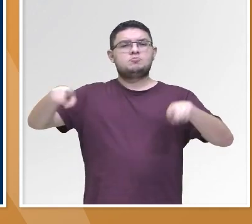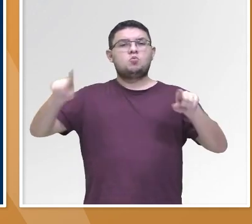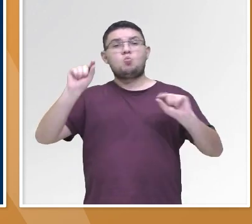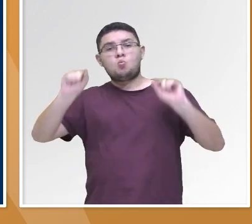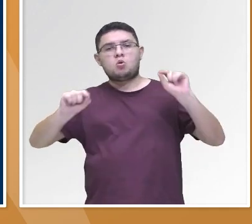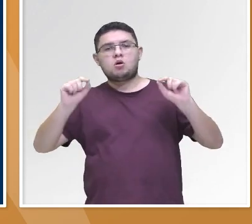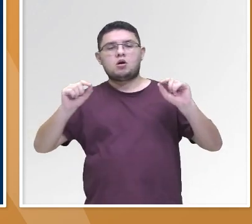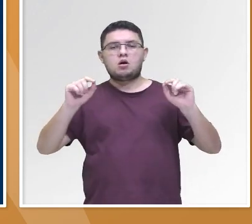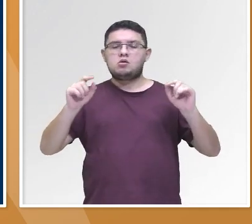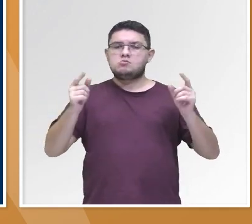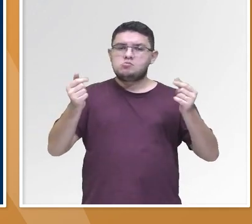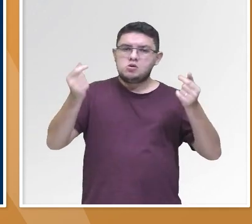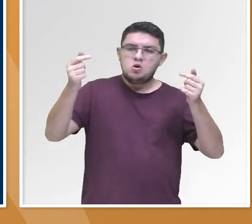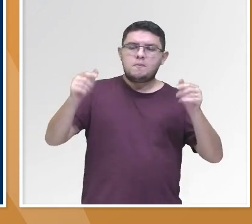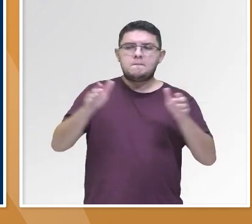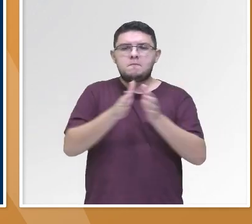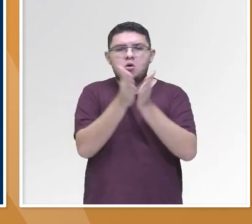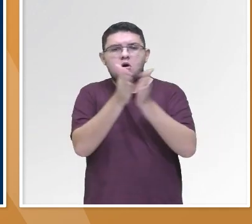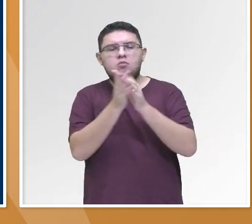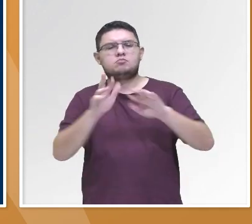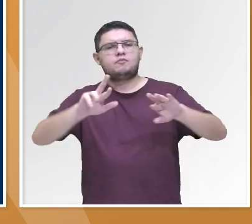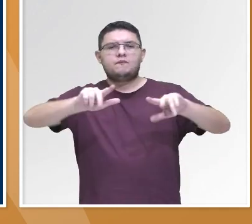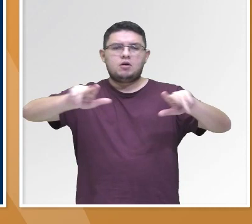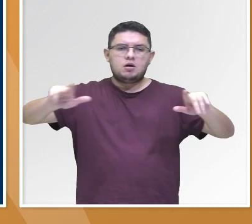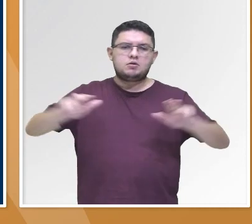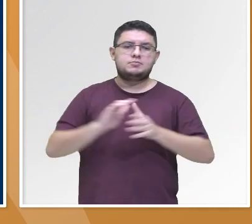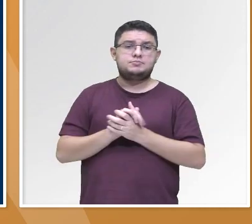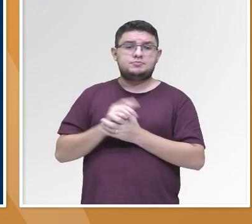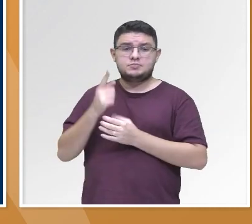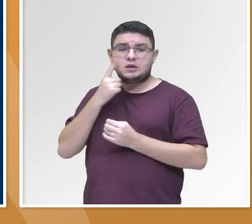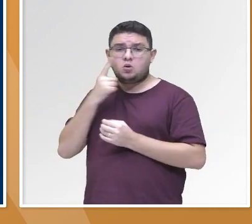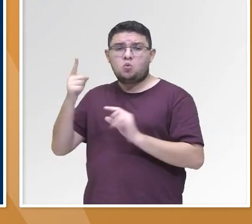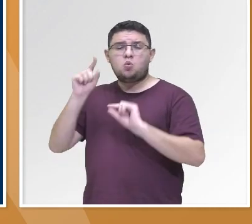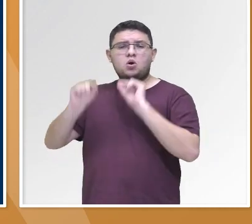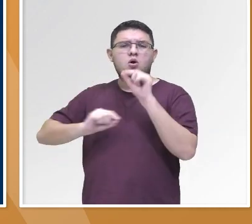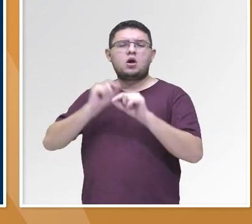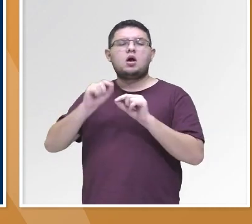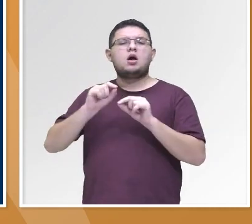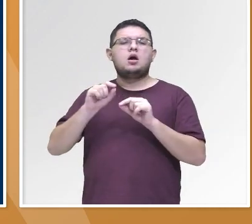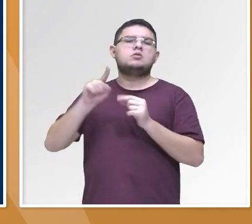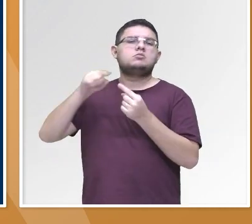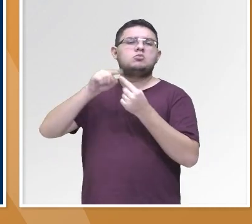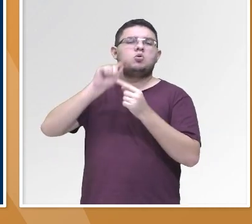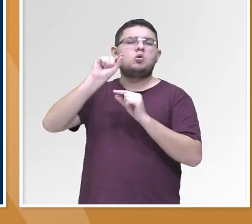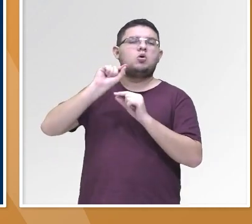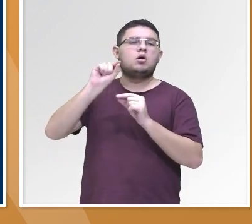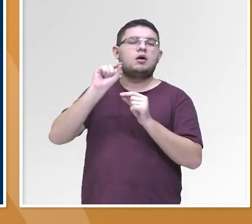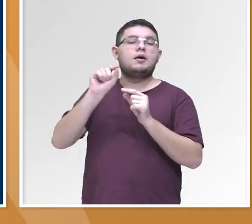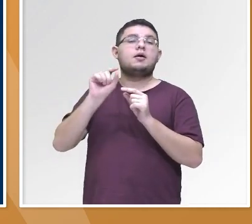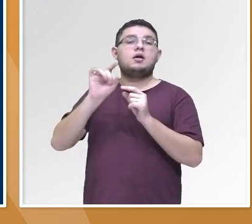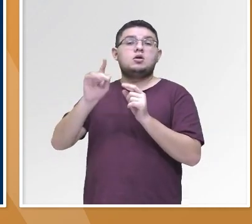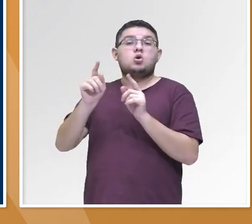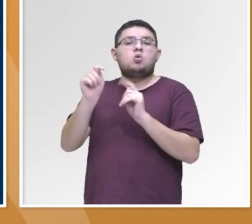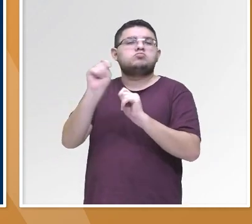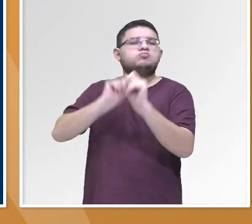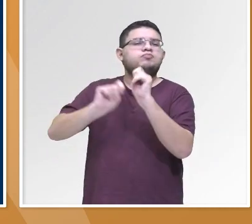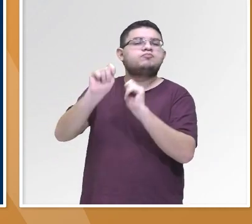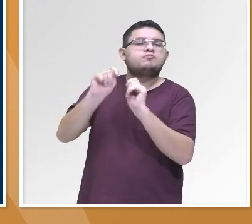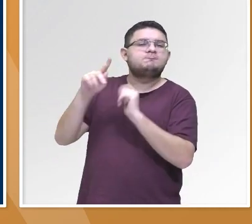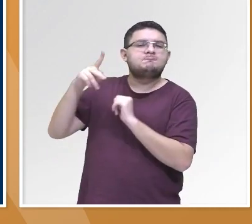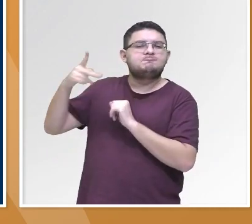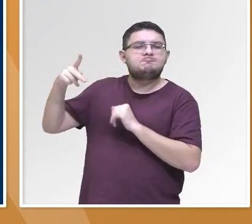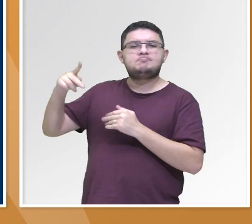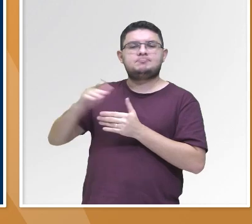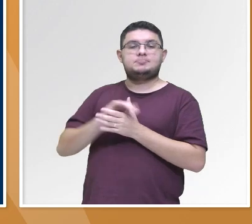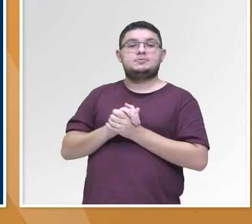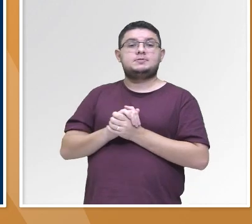como objetos comerciais. Por isso que se tem essa questão de escravo, que é bem diferente daquela escravidão, por exemplo, quando a